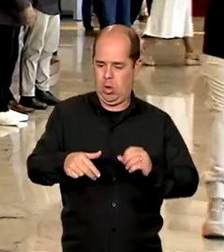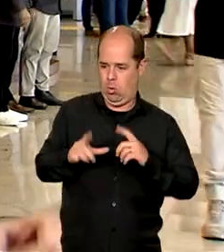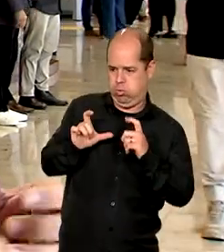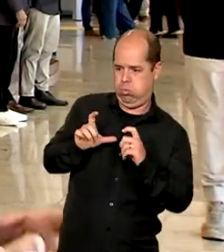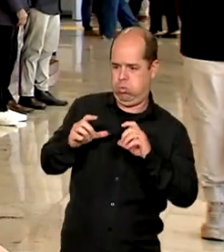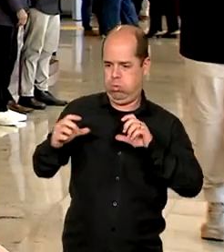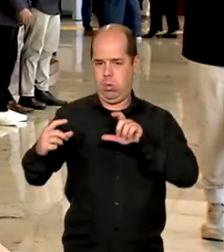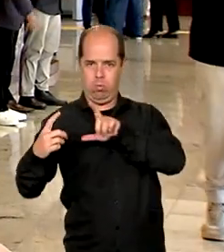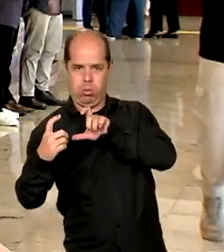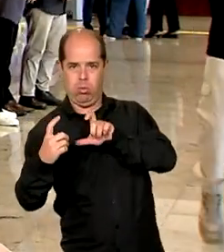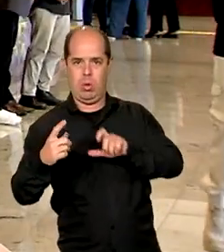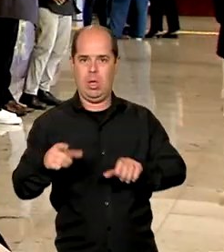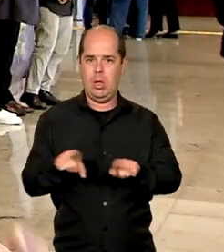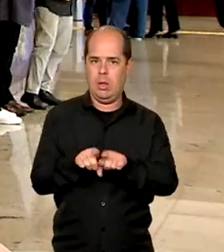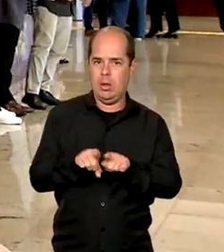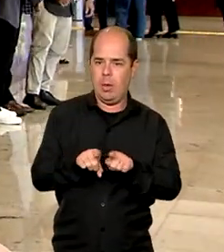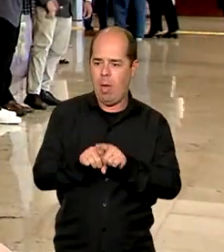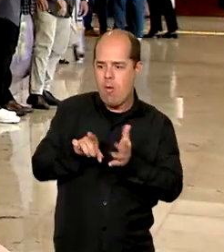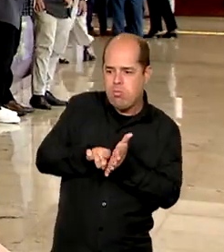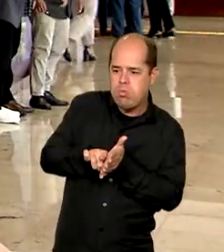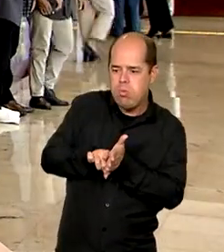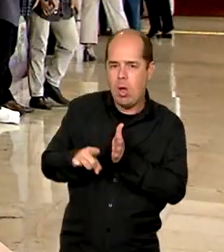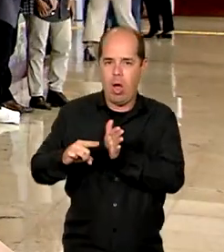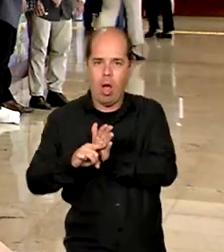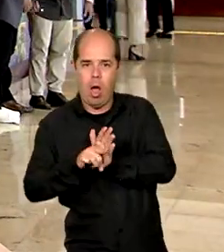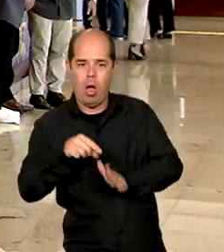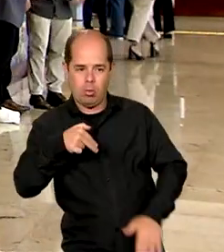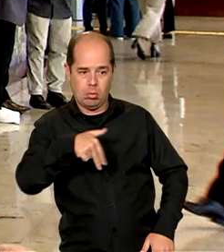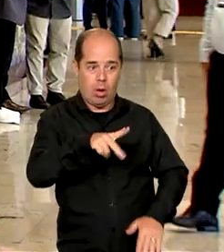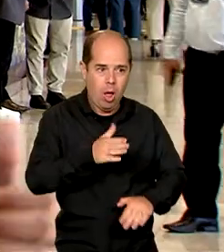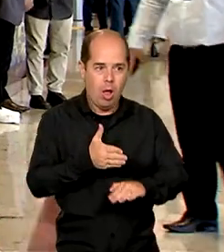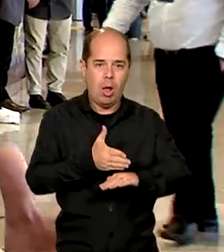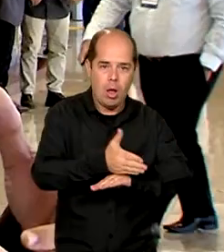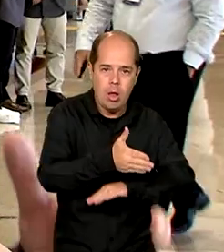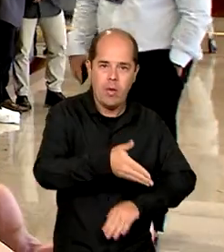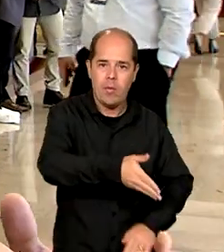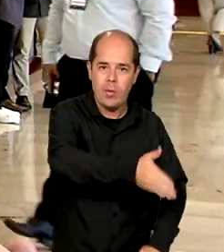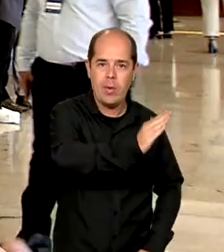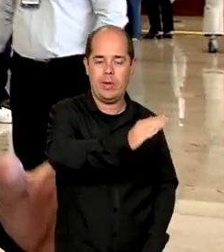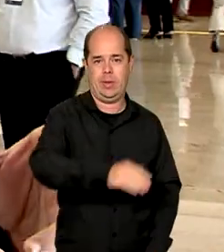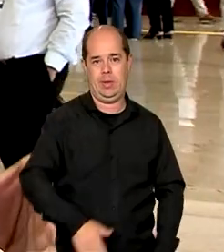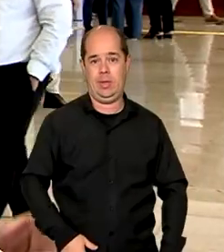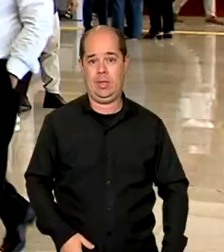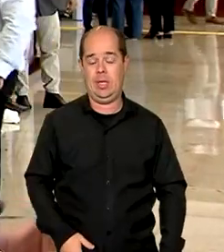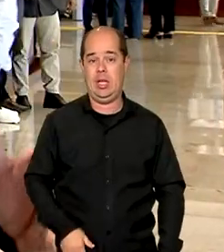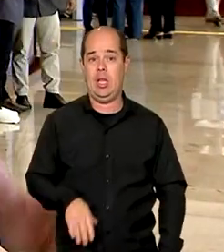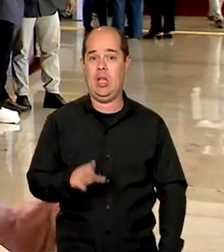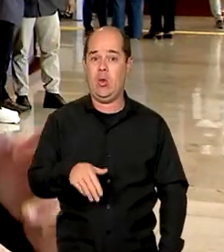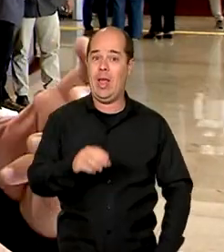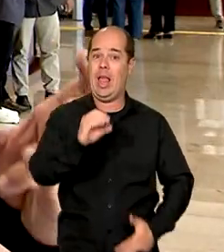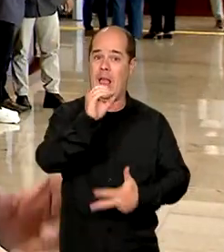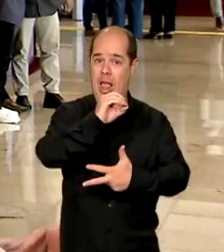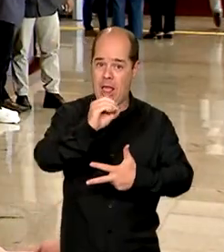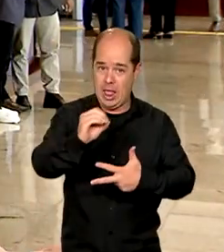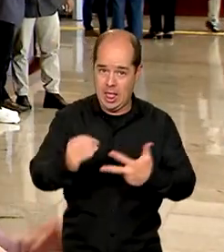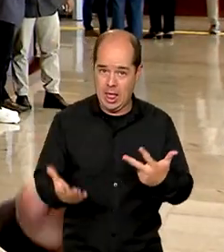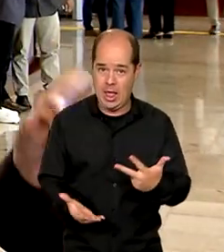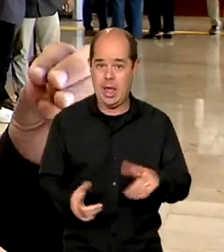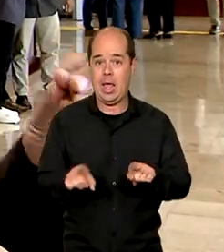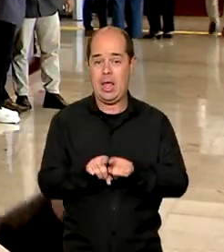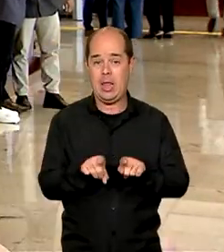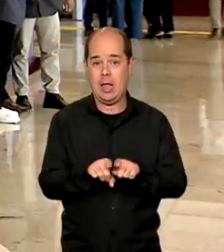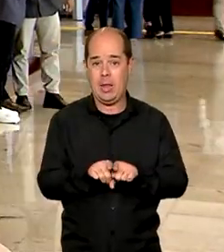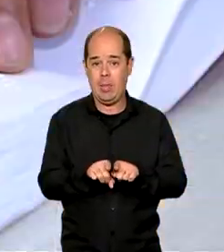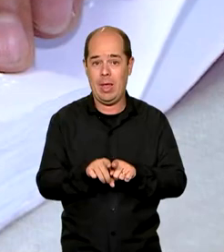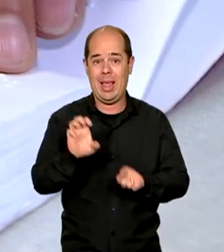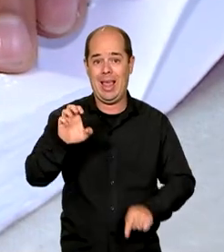vistoria e os itens do Enem e de boa parte dos exames e avaliações do INEP são produzidos nessas condições